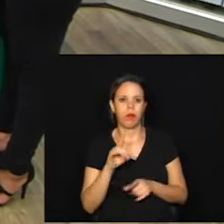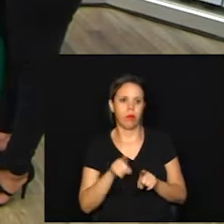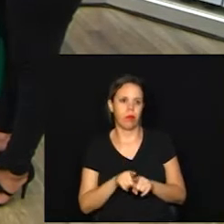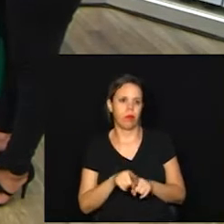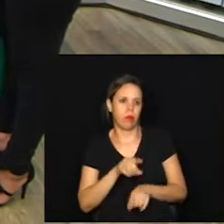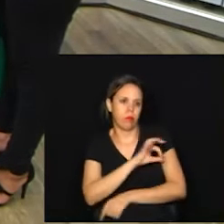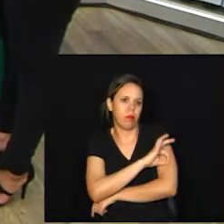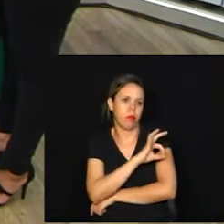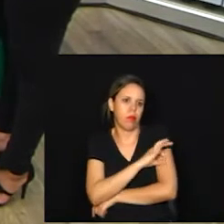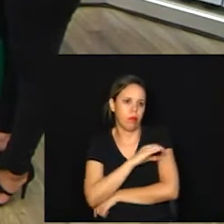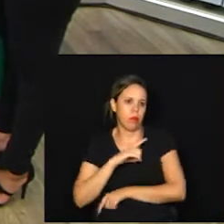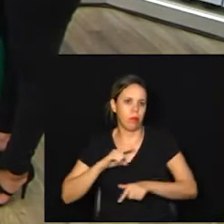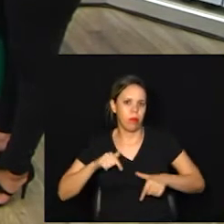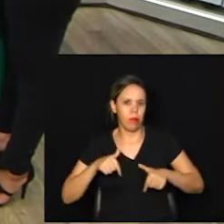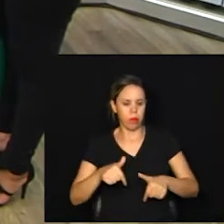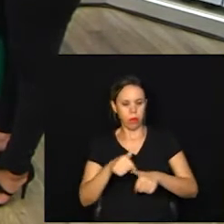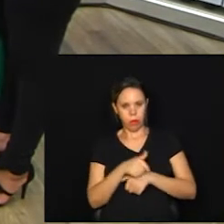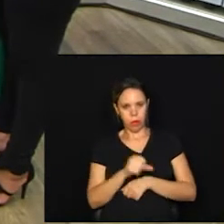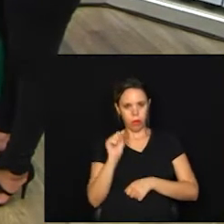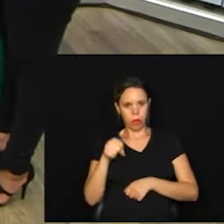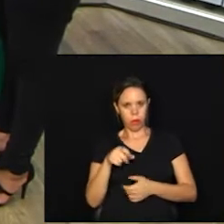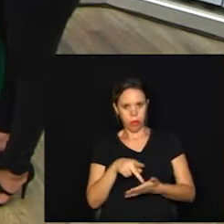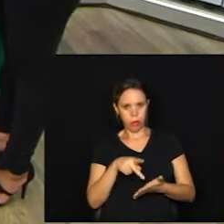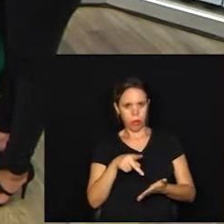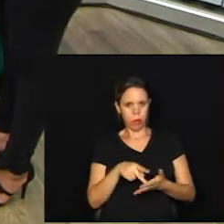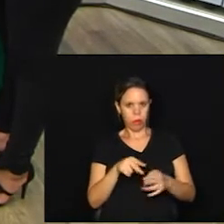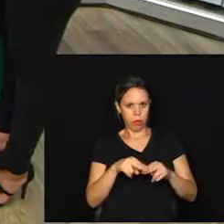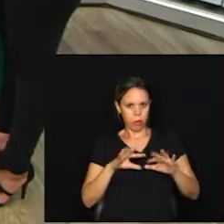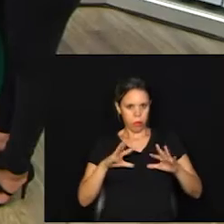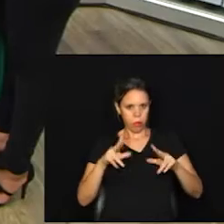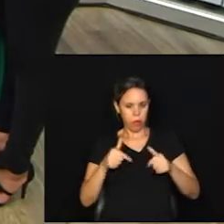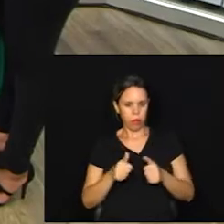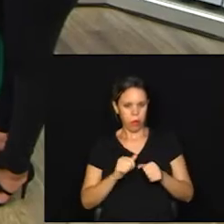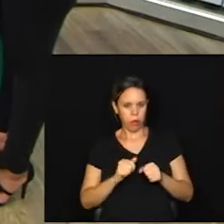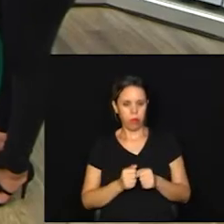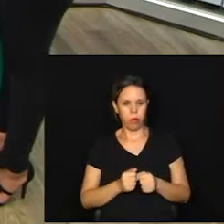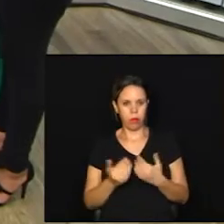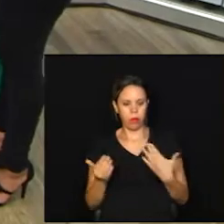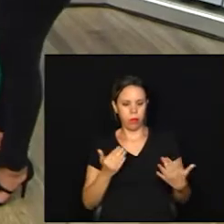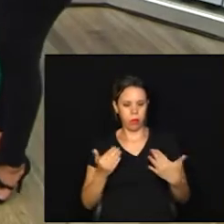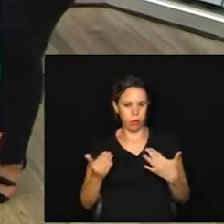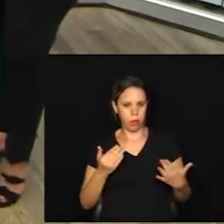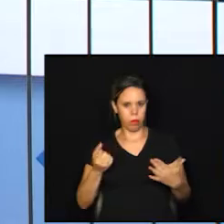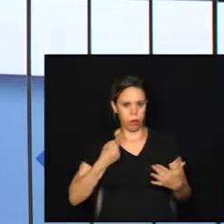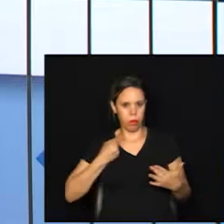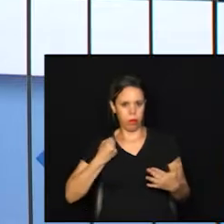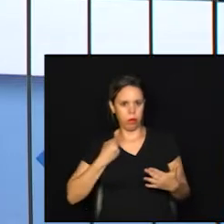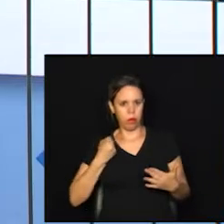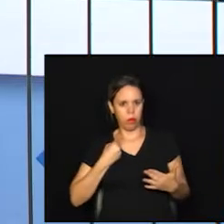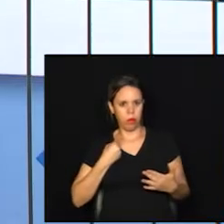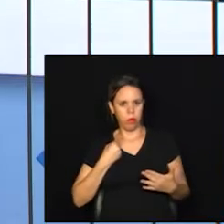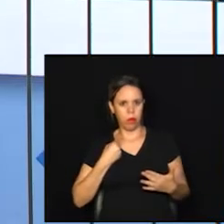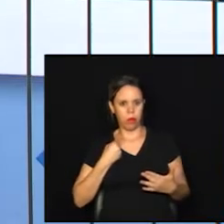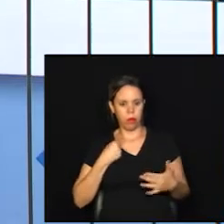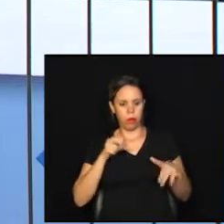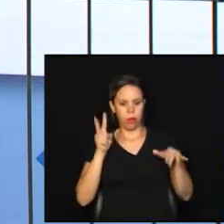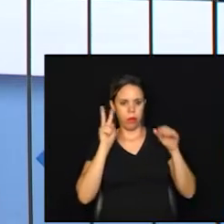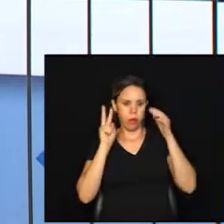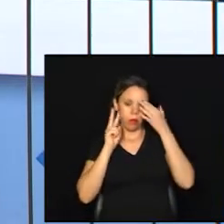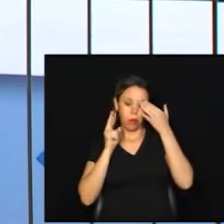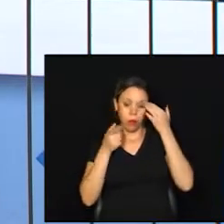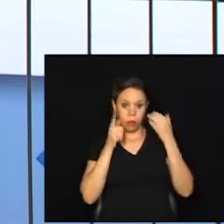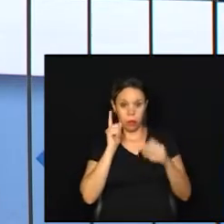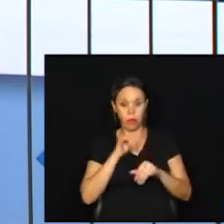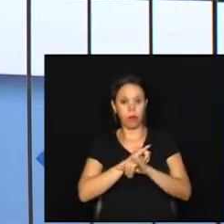a prefeitura teve que tomar medidas. É, justamente por todo esse panorama que nós mostramos aqui, nesta segunda-feira